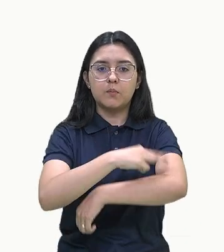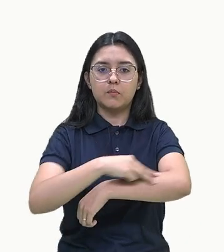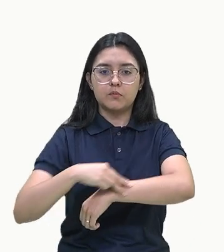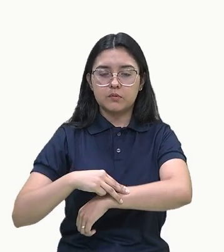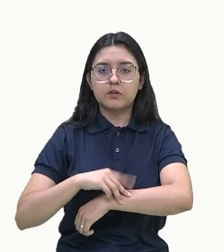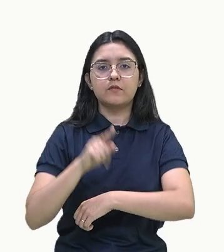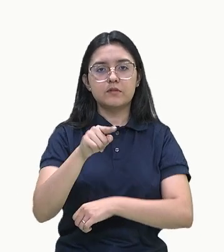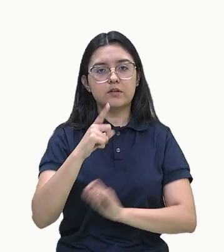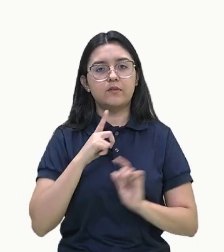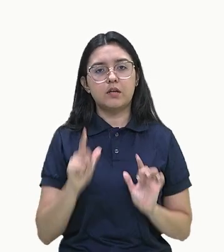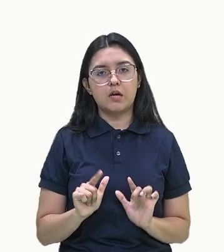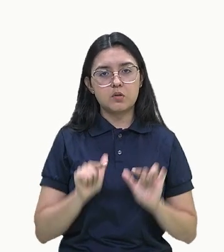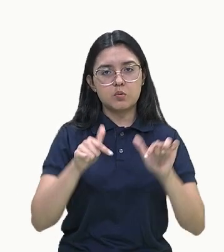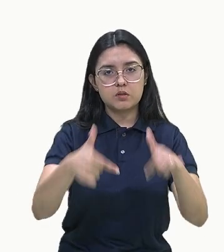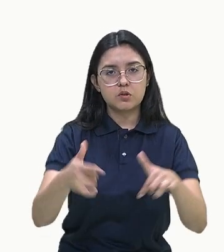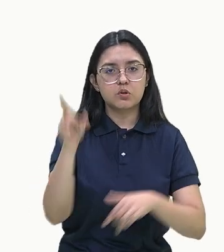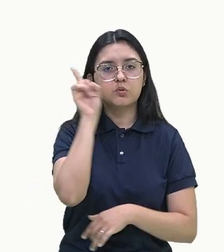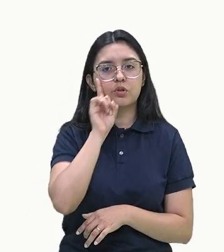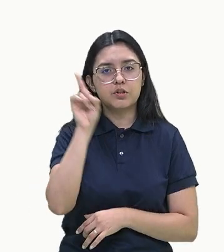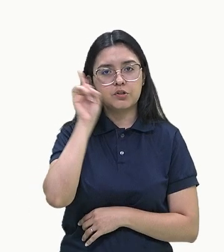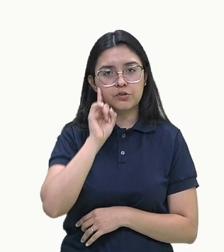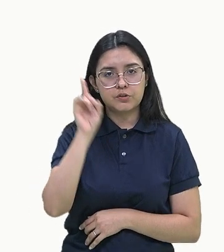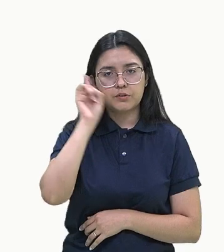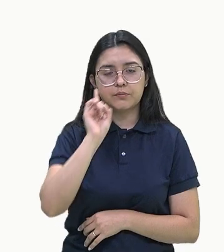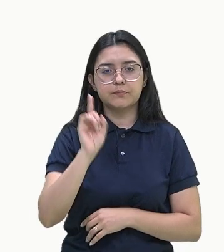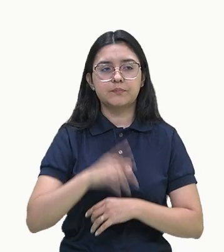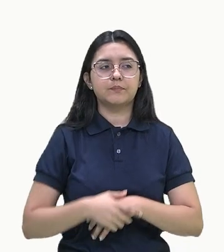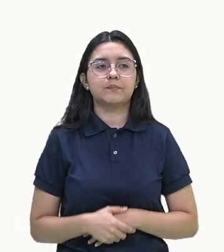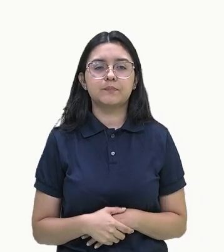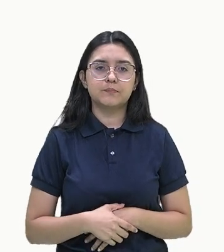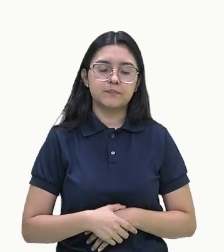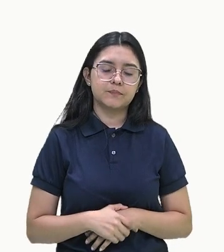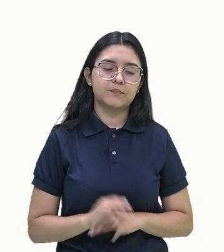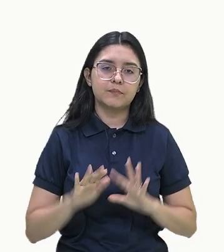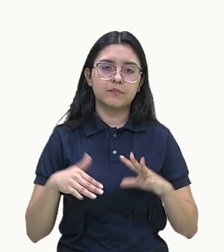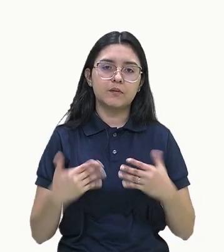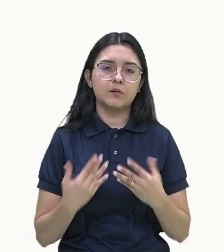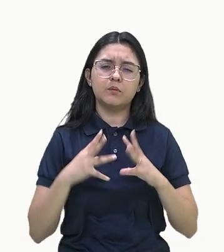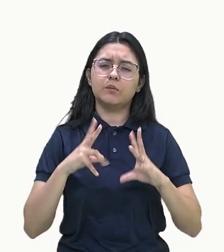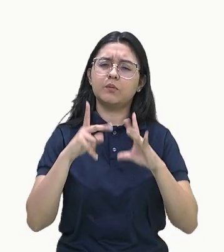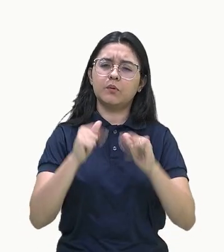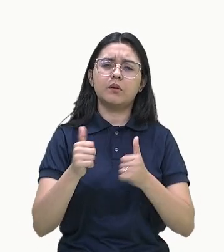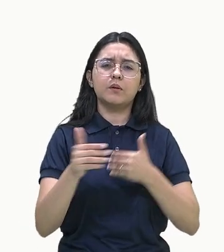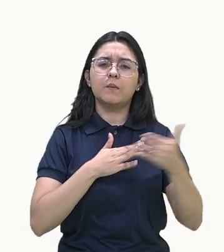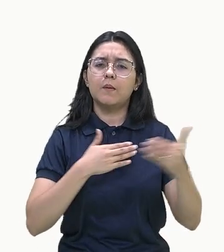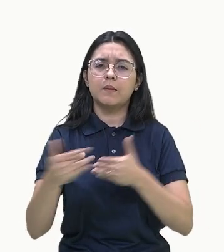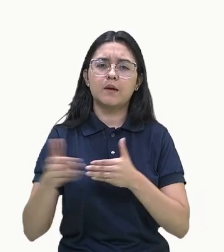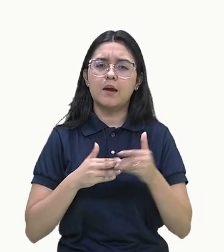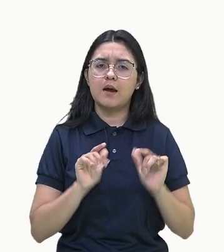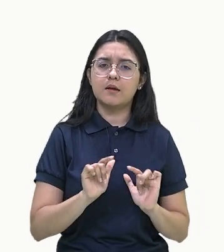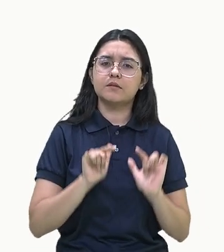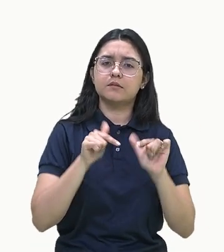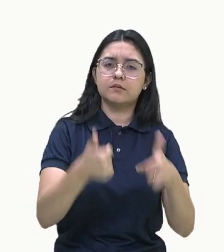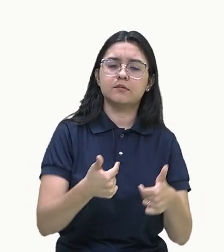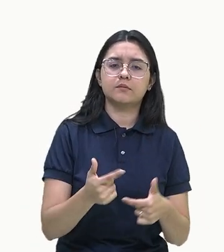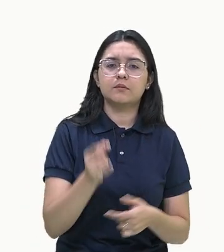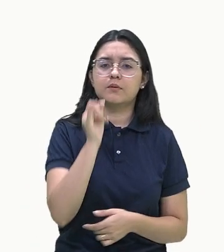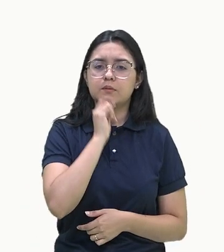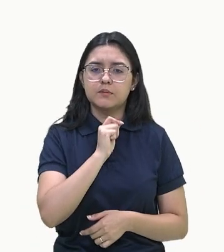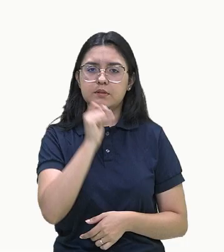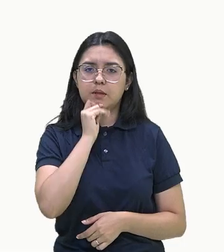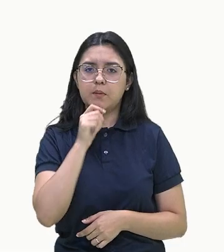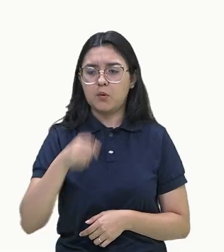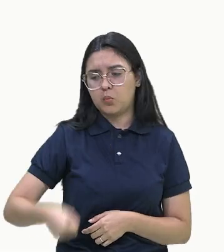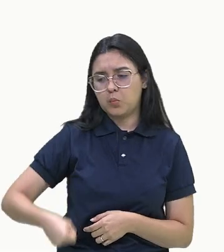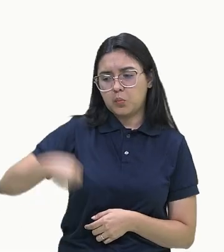suas atividades do dia a dia, tá? Toda e qualquer atividade, como levantar um